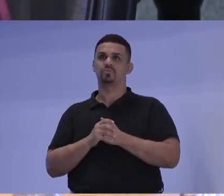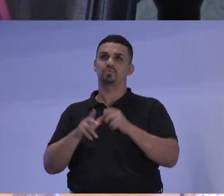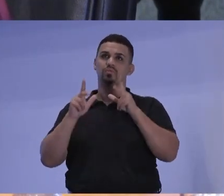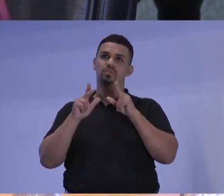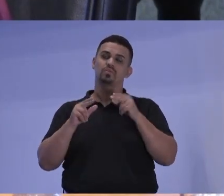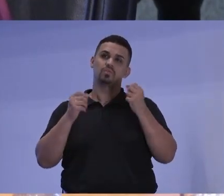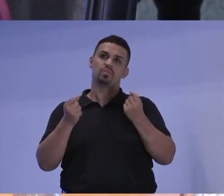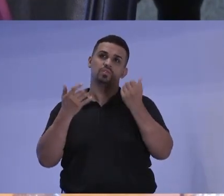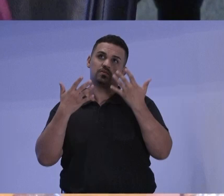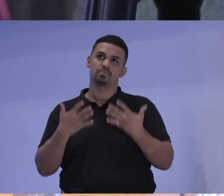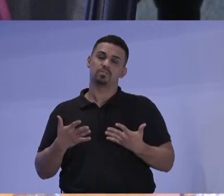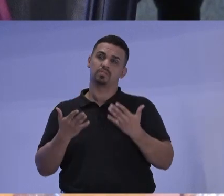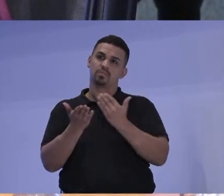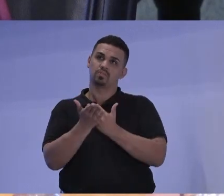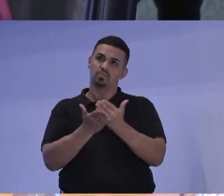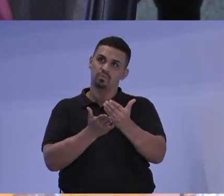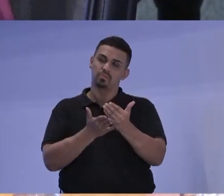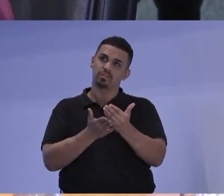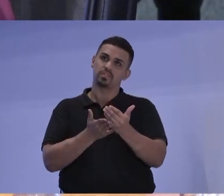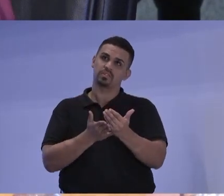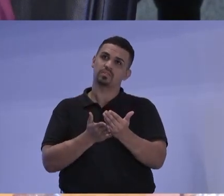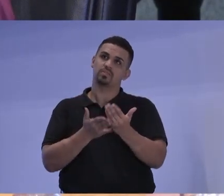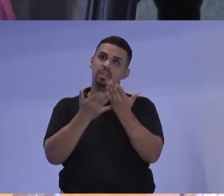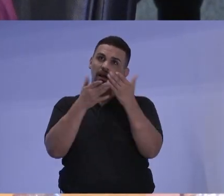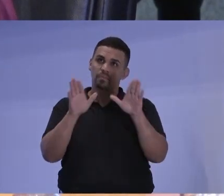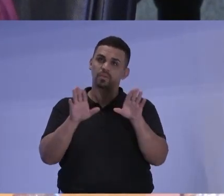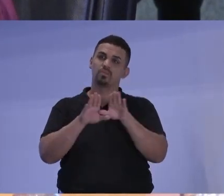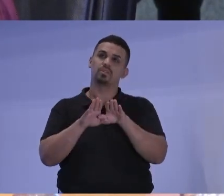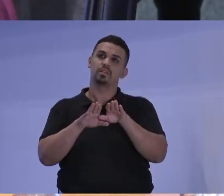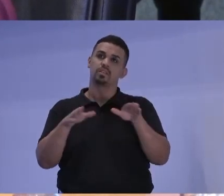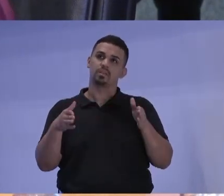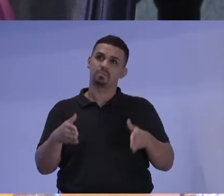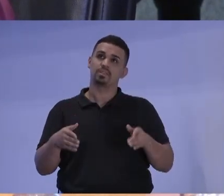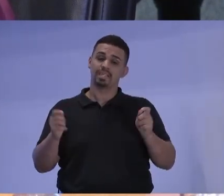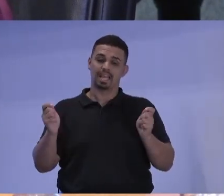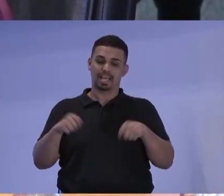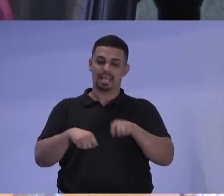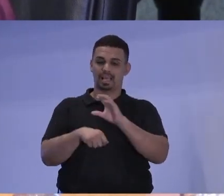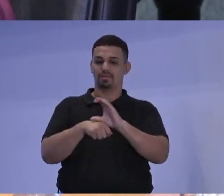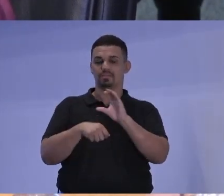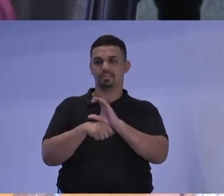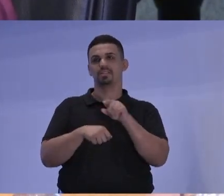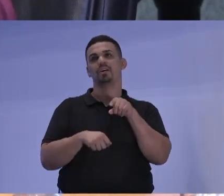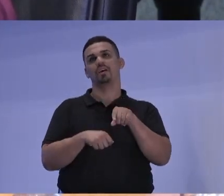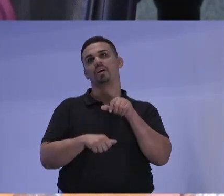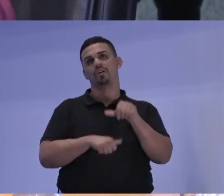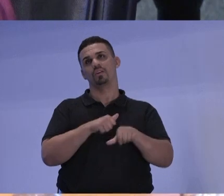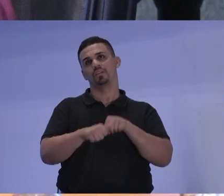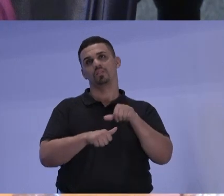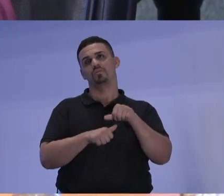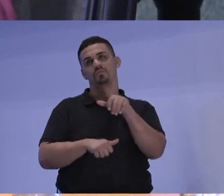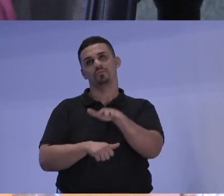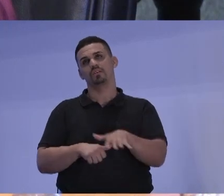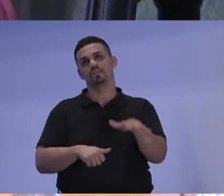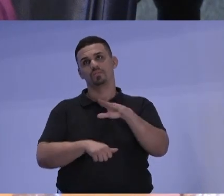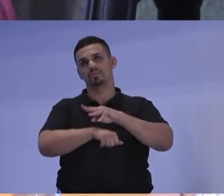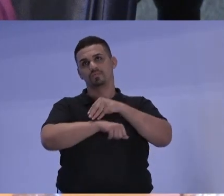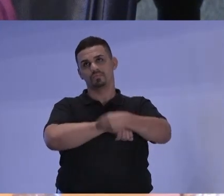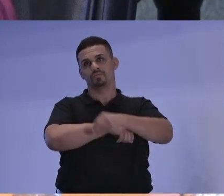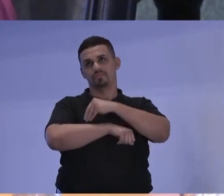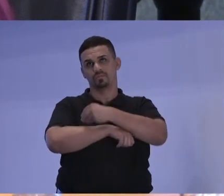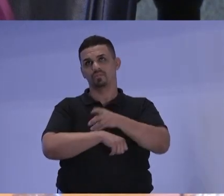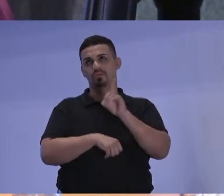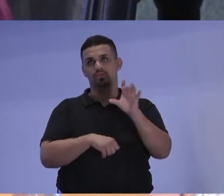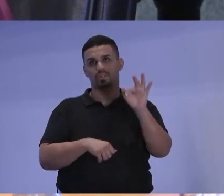dito inicialmente, inclusive na abertura da mesa, capacitação é o que realmente tem transformado o cenário da hanseníase no âmbito do